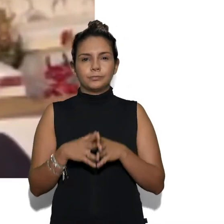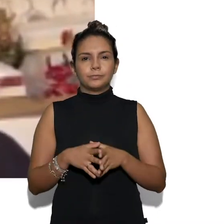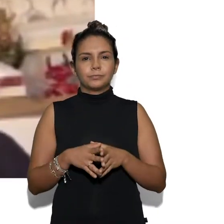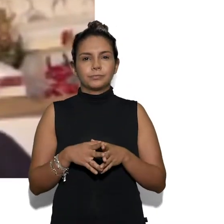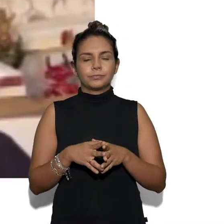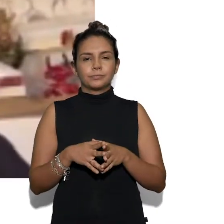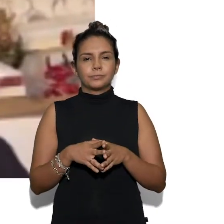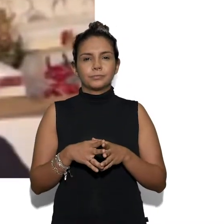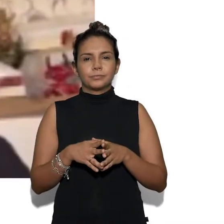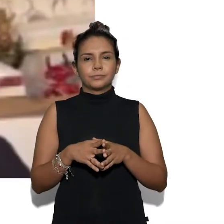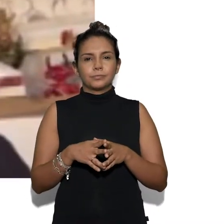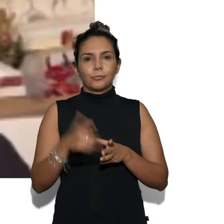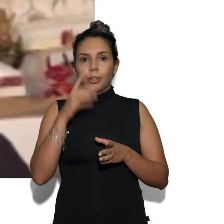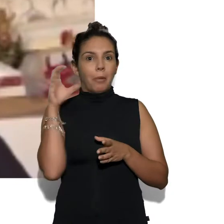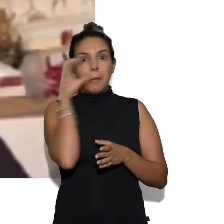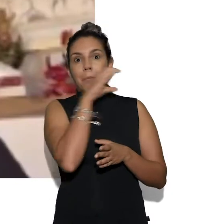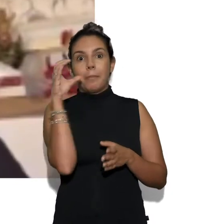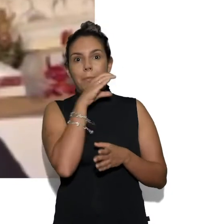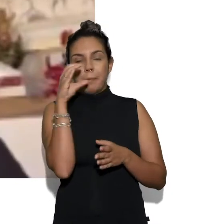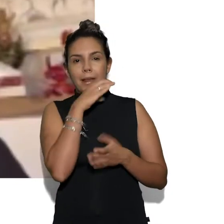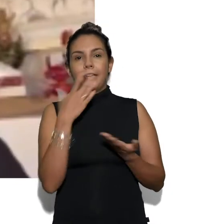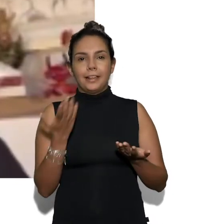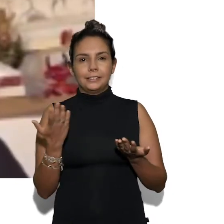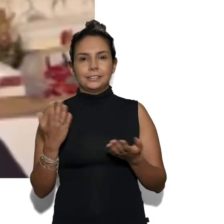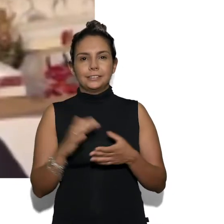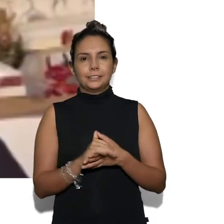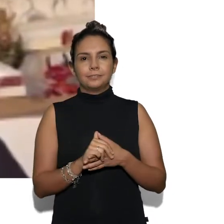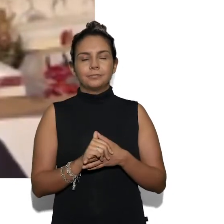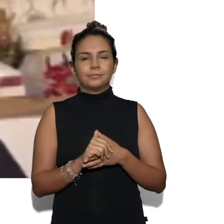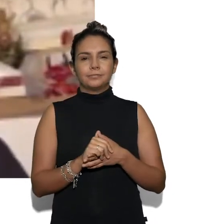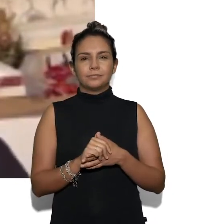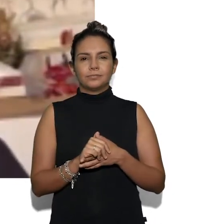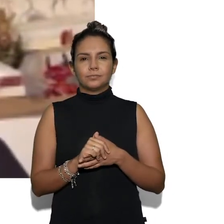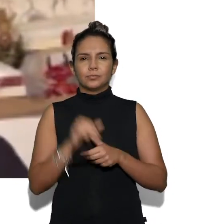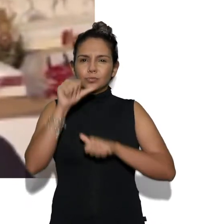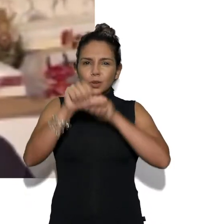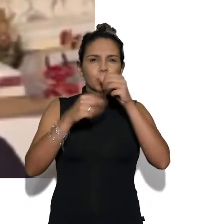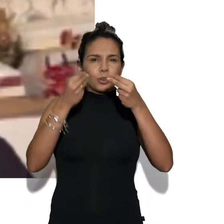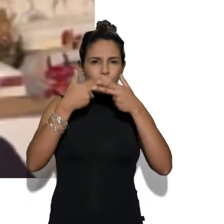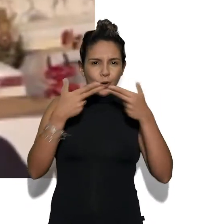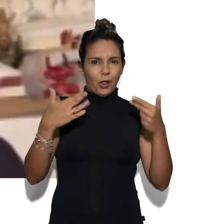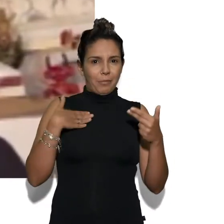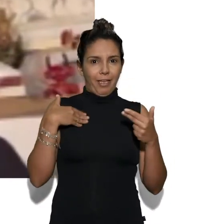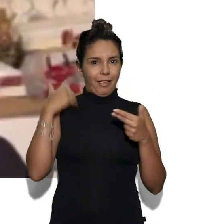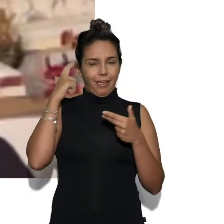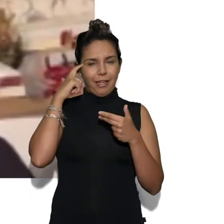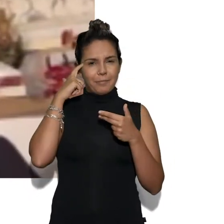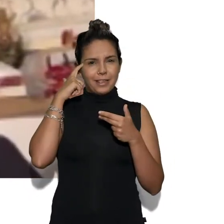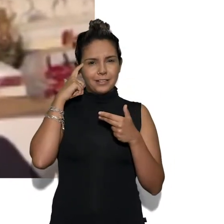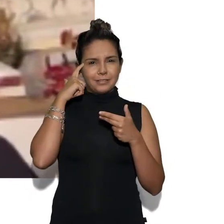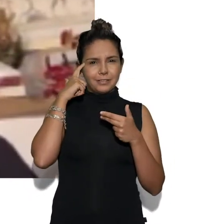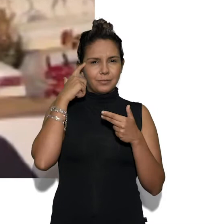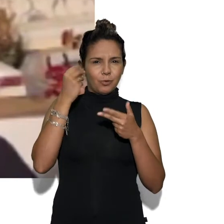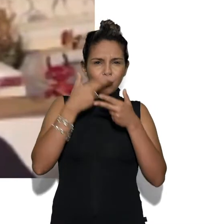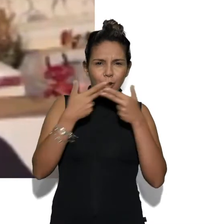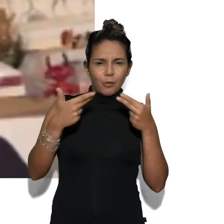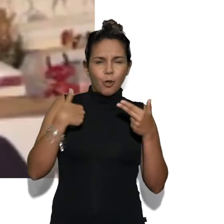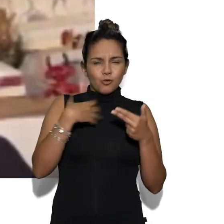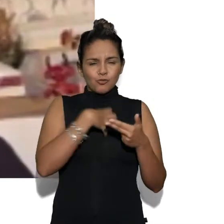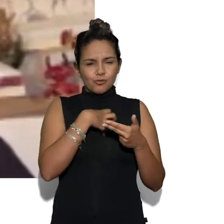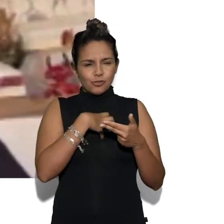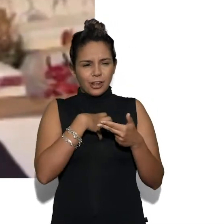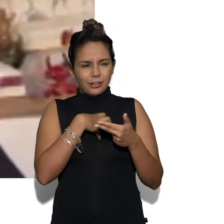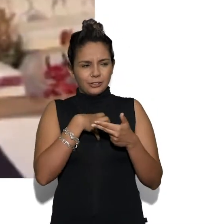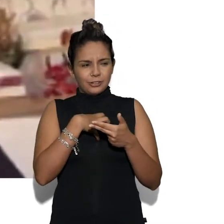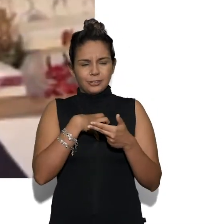sem demasiada pressa. E isso tem mudado muita coisa na minha cabeça, tem mudado muita coisa até na